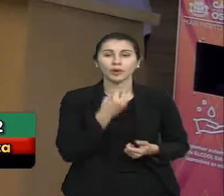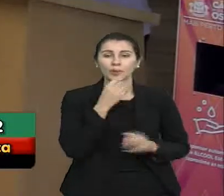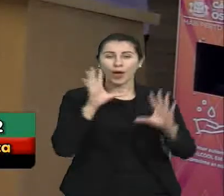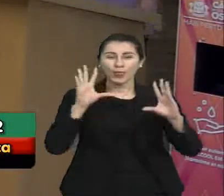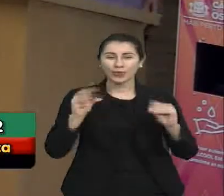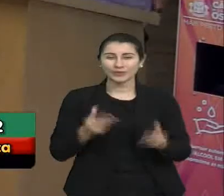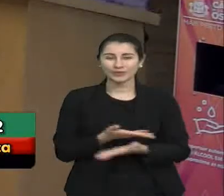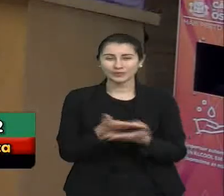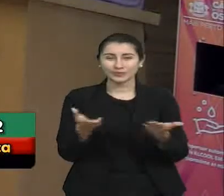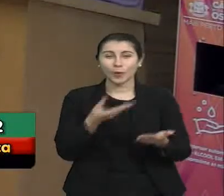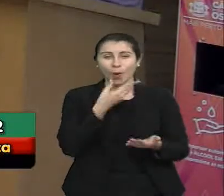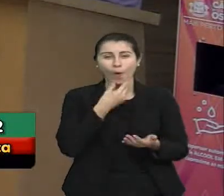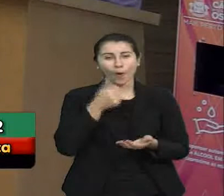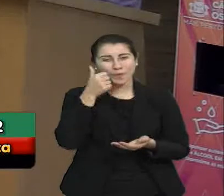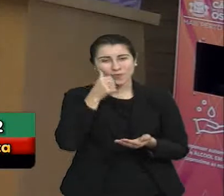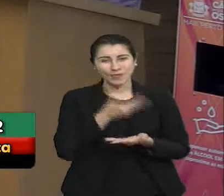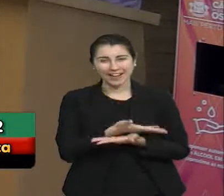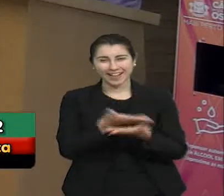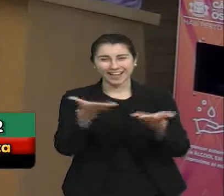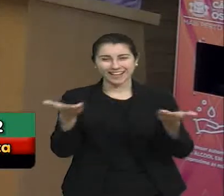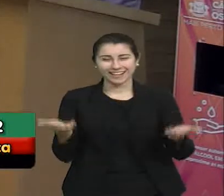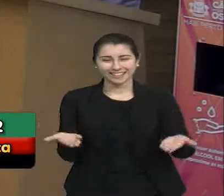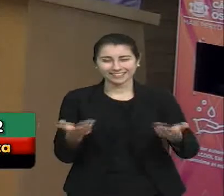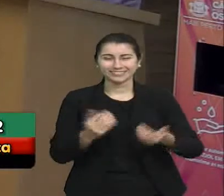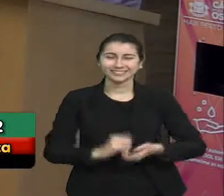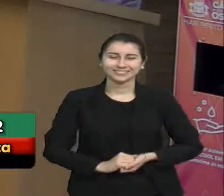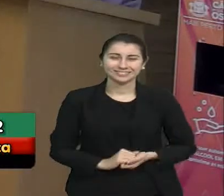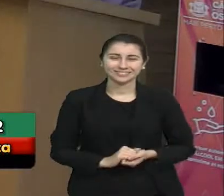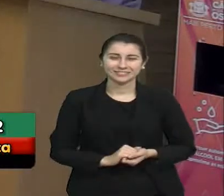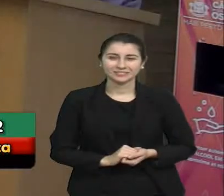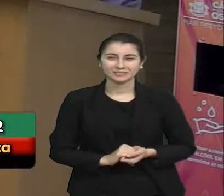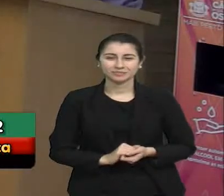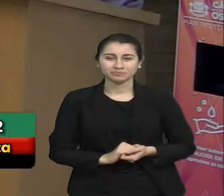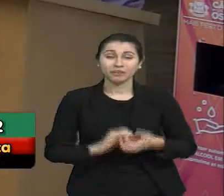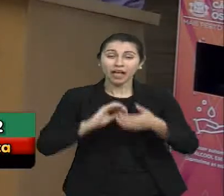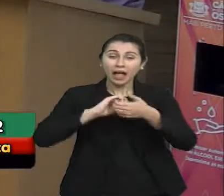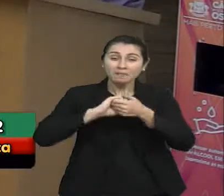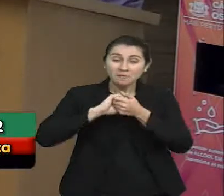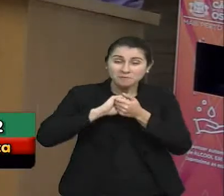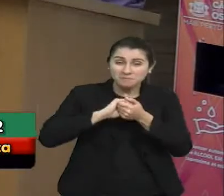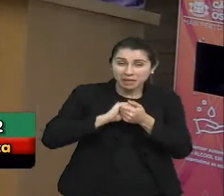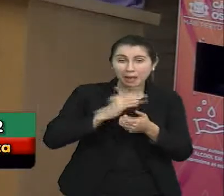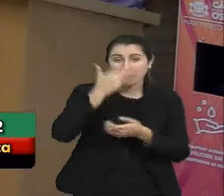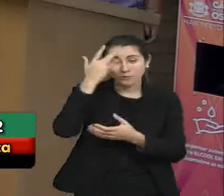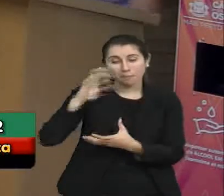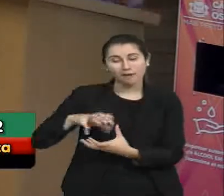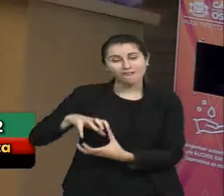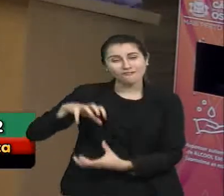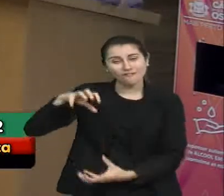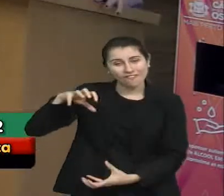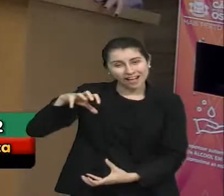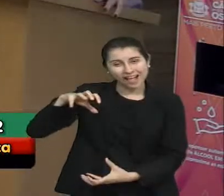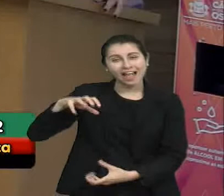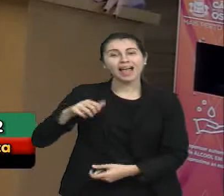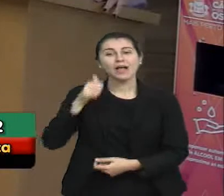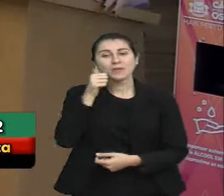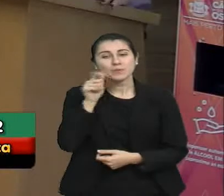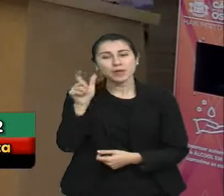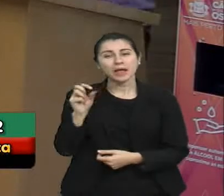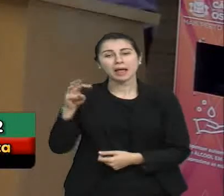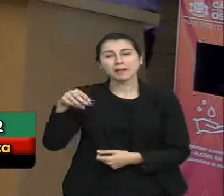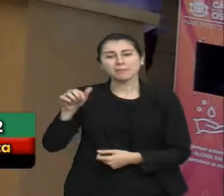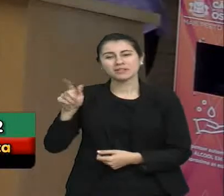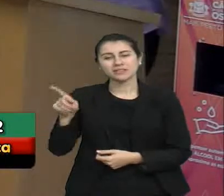A todas, todos e todes. A bênção aos mais velhos, bênção, mãe Luciana, bênção, mãe Rosângela.